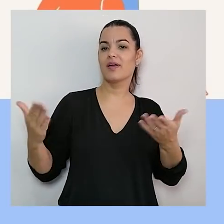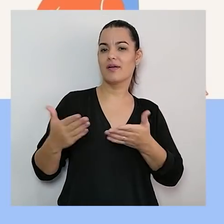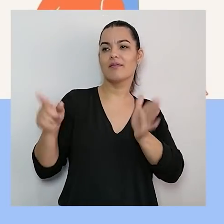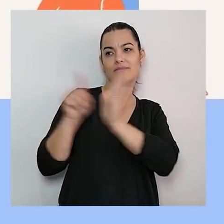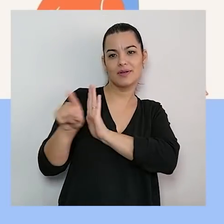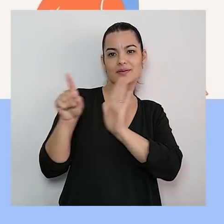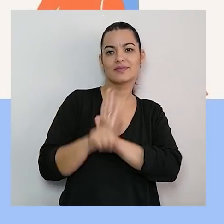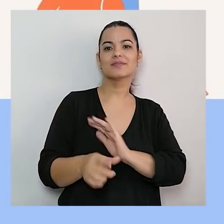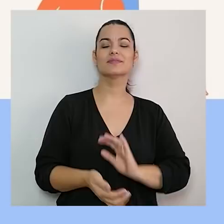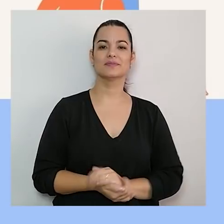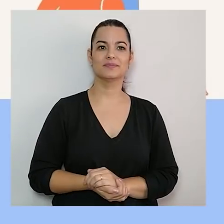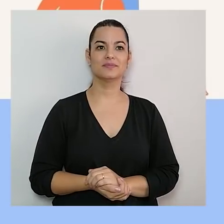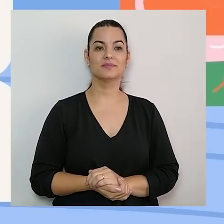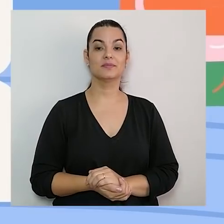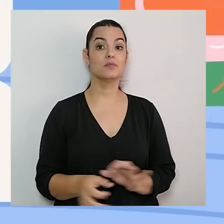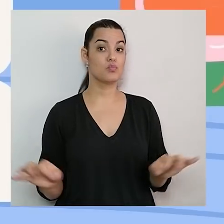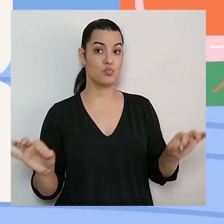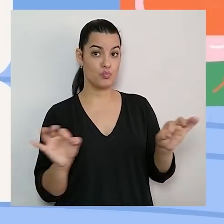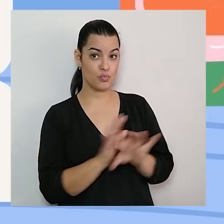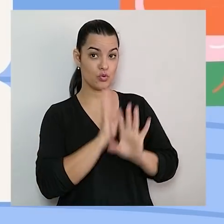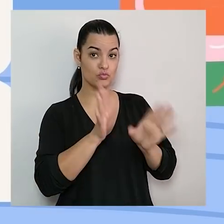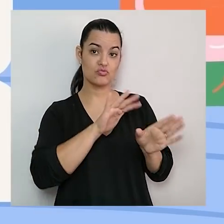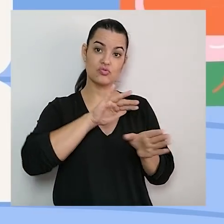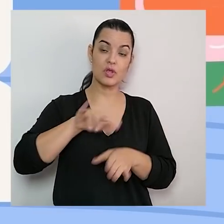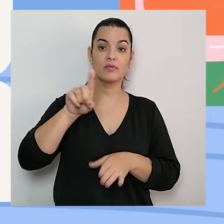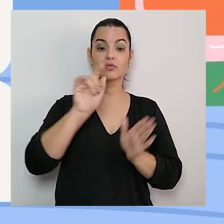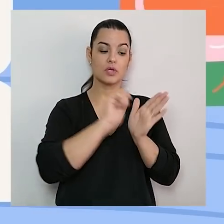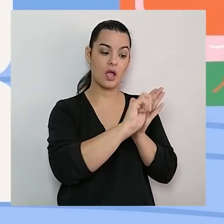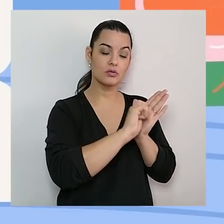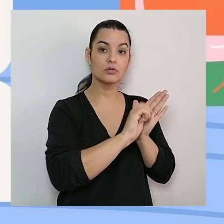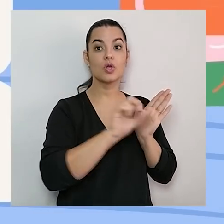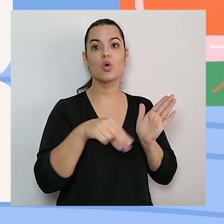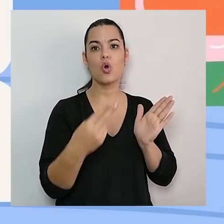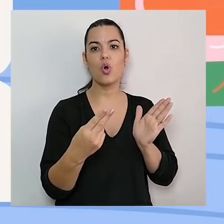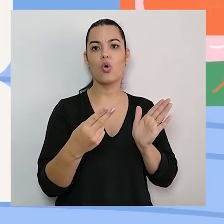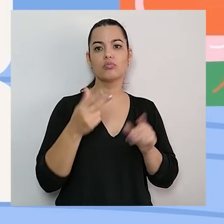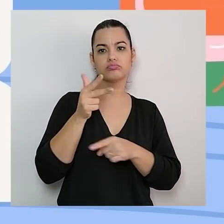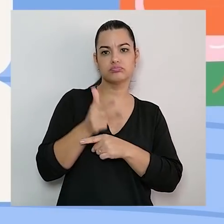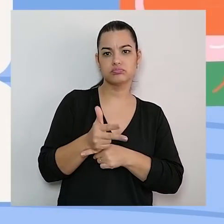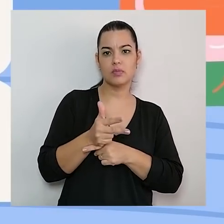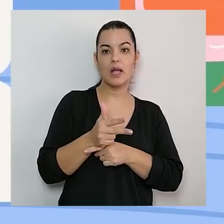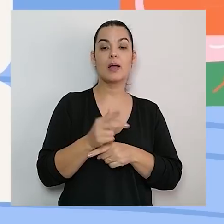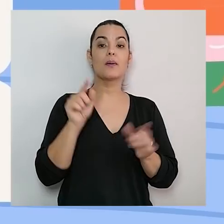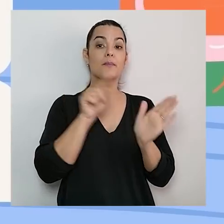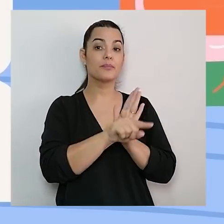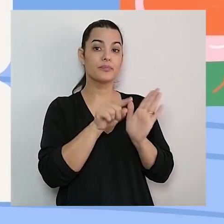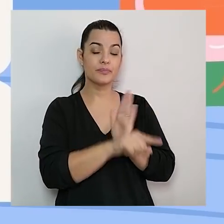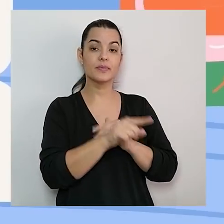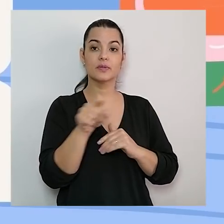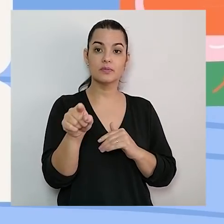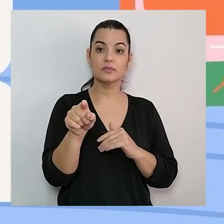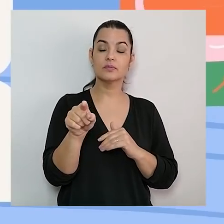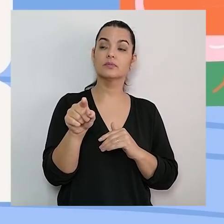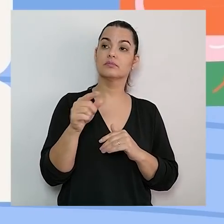as perguntas. Depois disso, você vai deixar anotado ou gravado as perguntas que você irá fazer